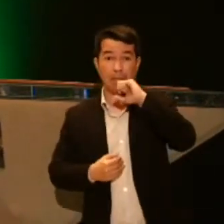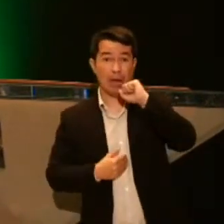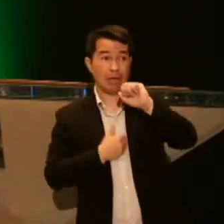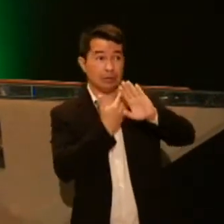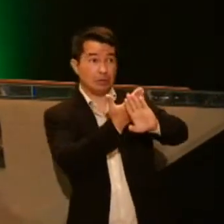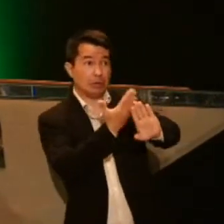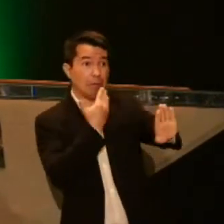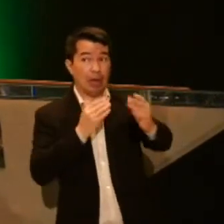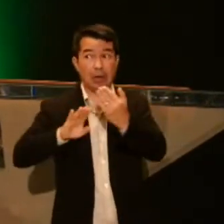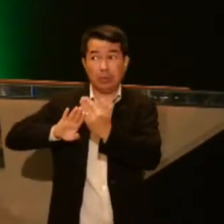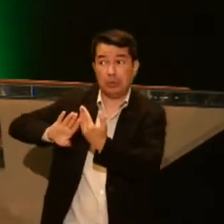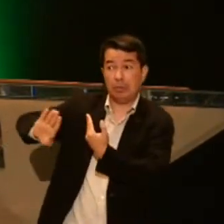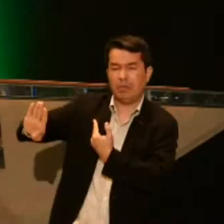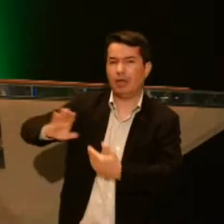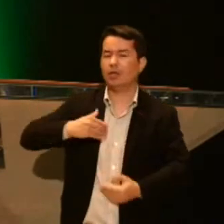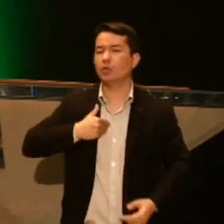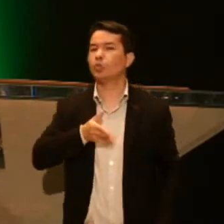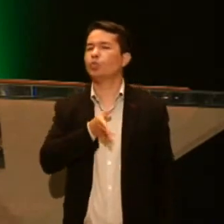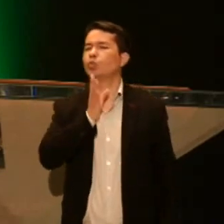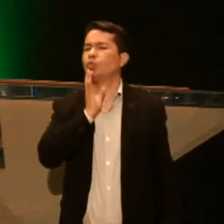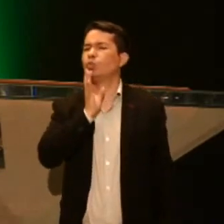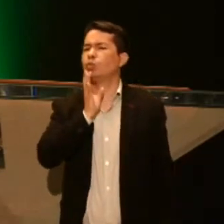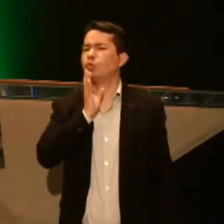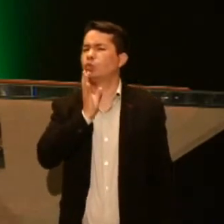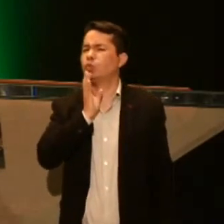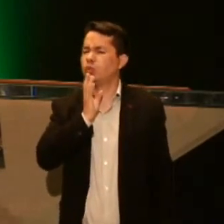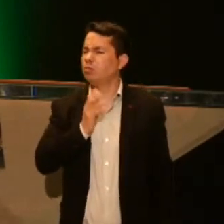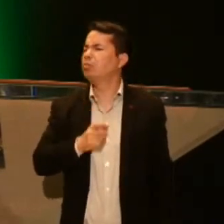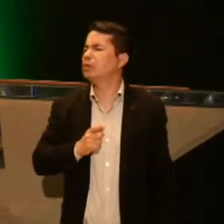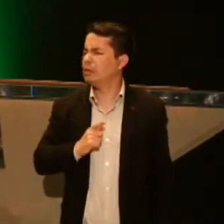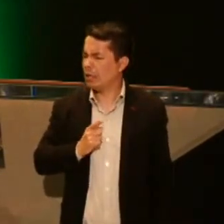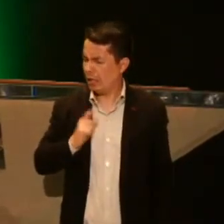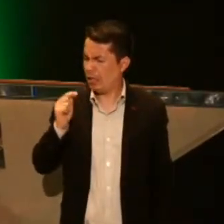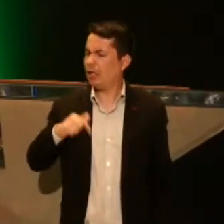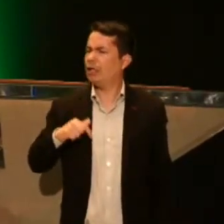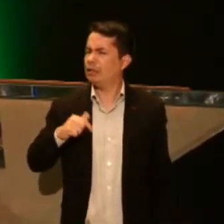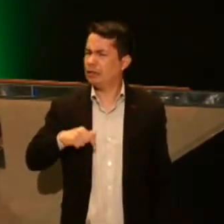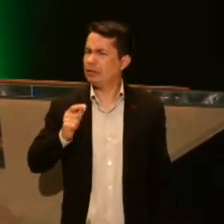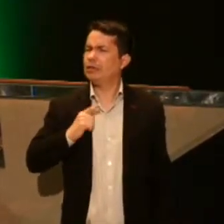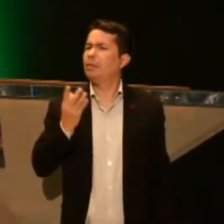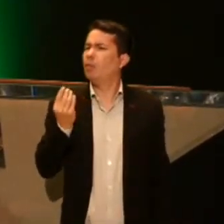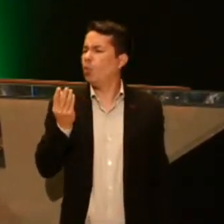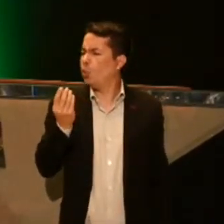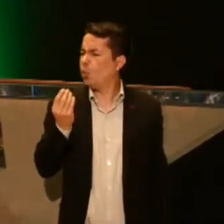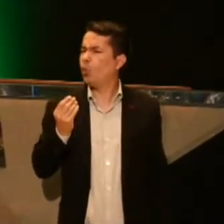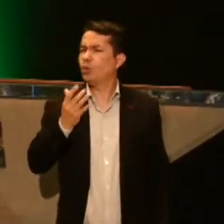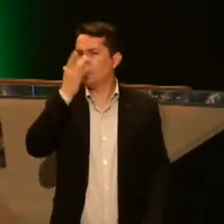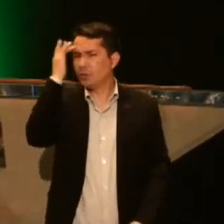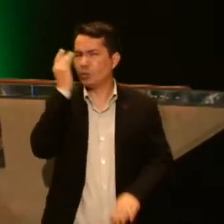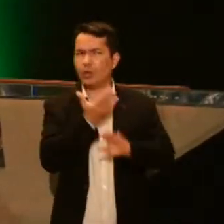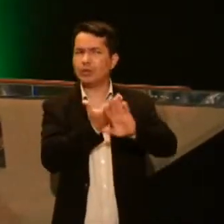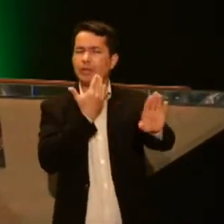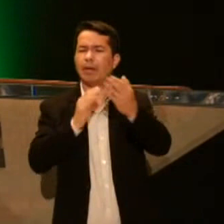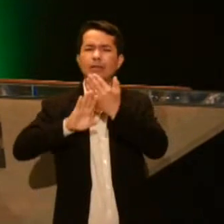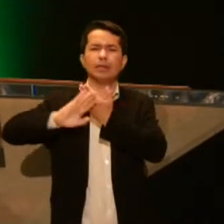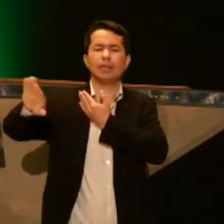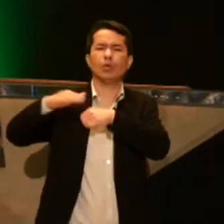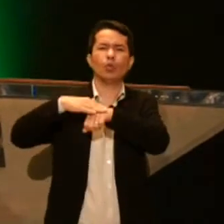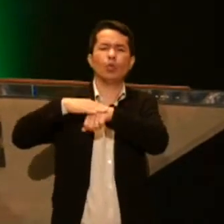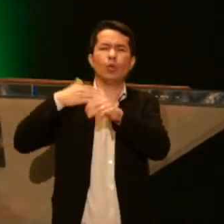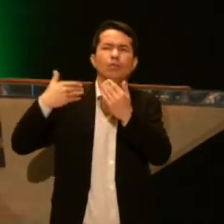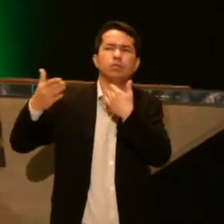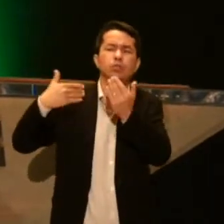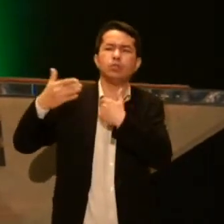Eu conheço muitos. E sabe, às vezes o problema não é